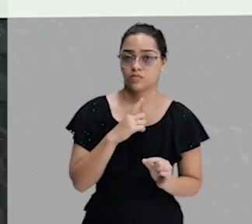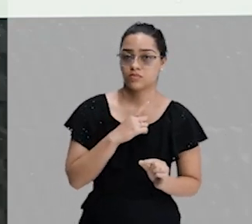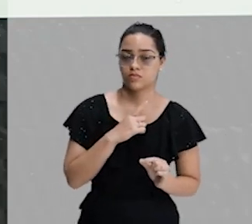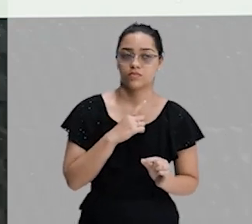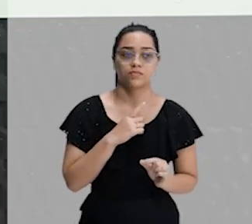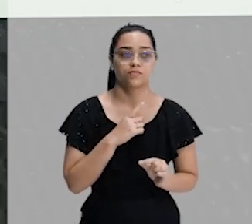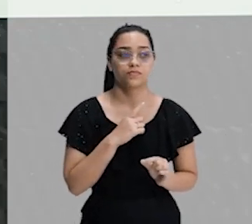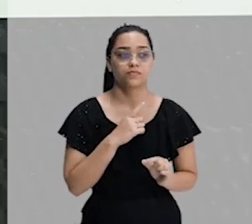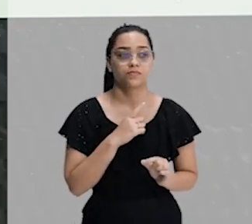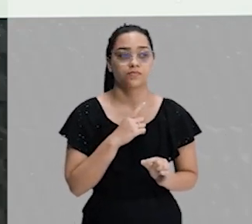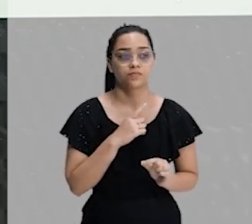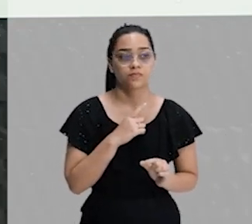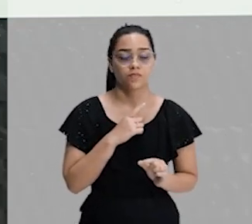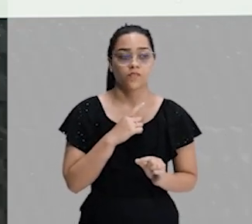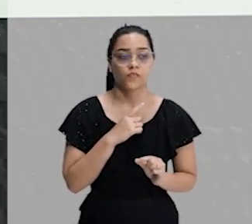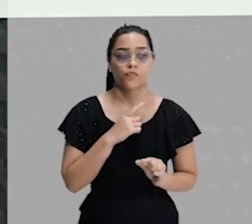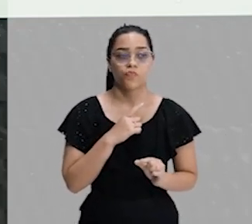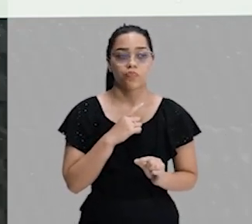capacidade